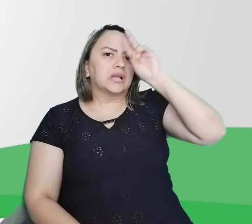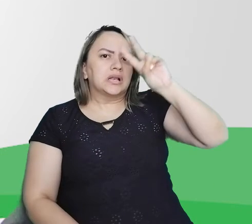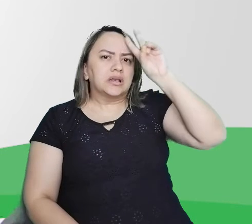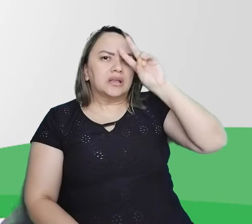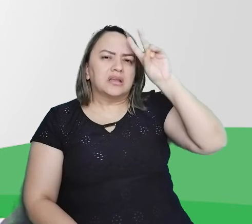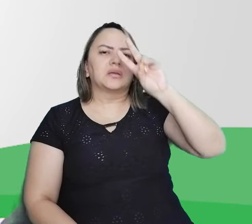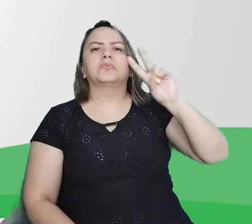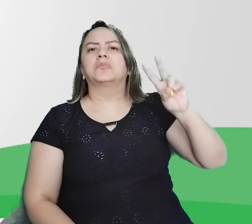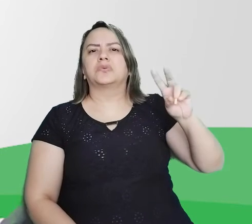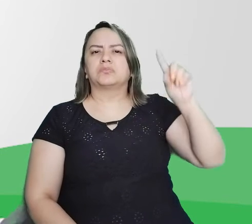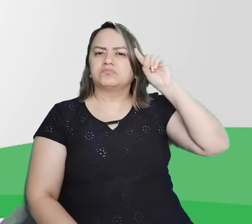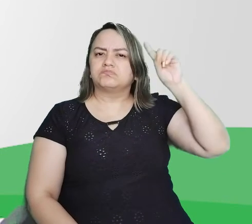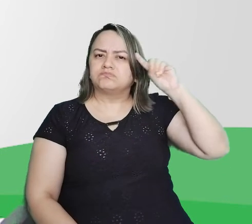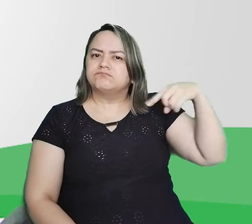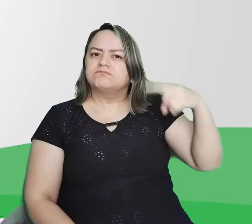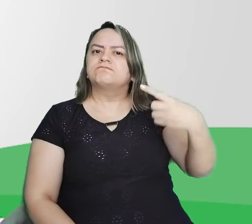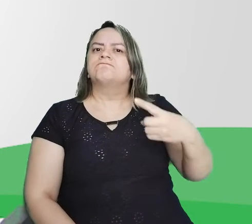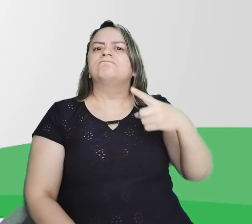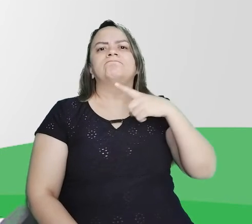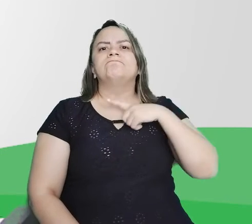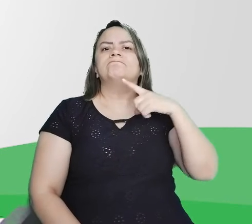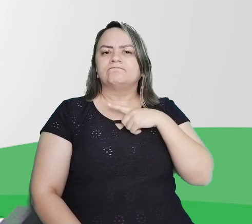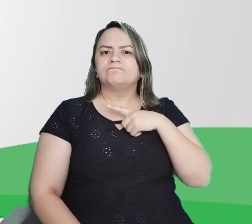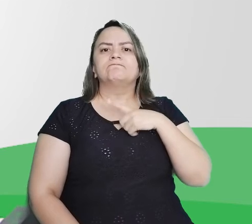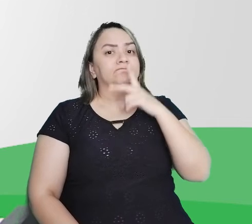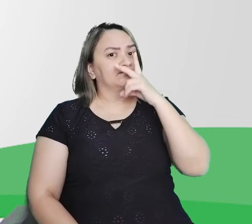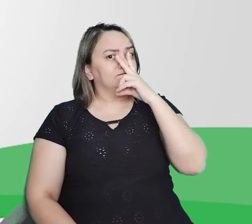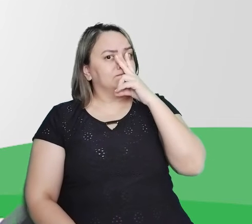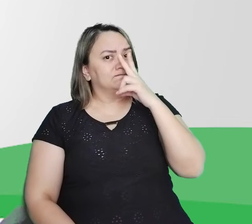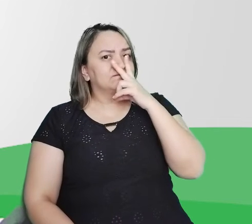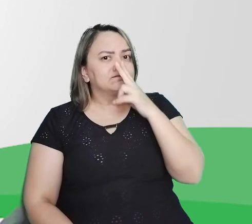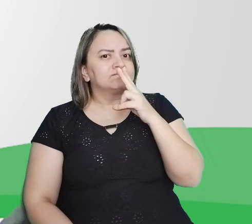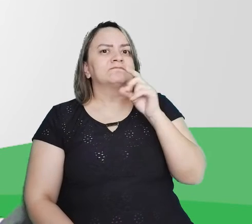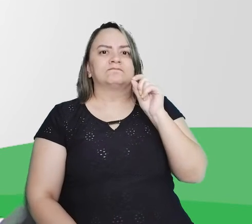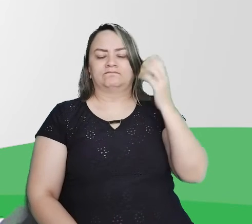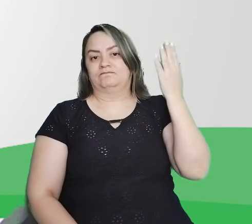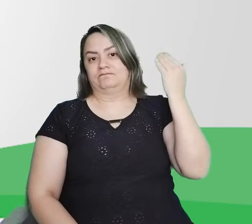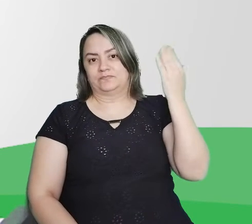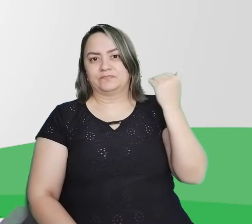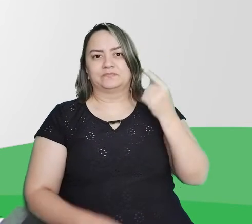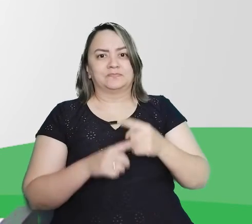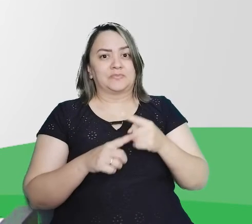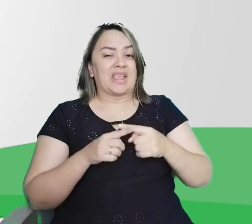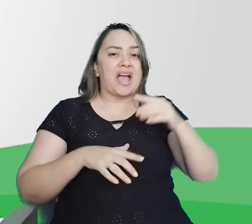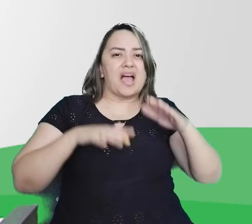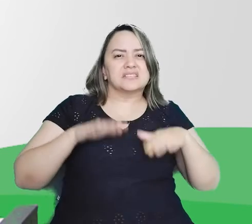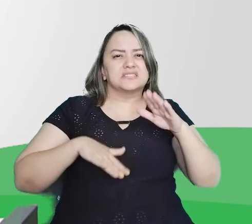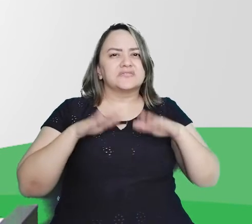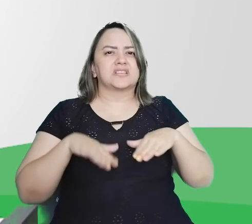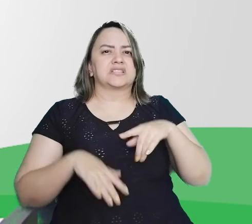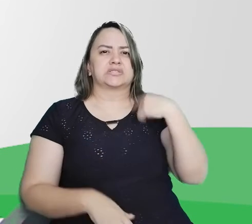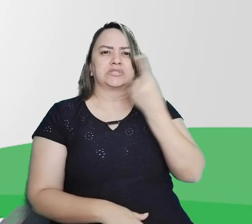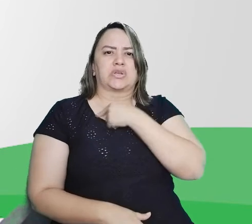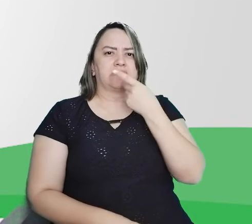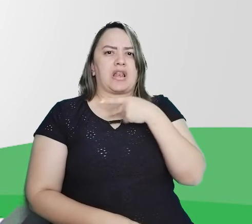imaginamos. Vocês já pararam para pensar, por exemplo, por que nunca nos referimos às conversas entre homens como fofoca?